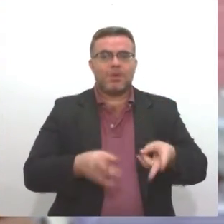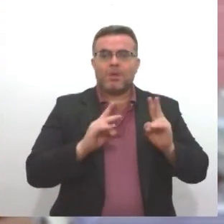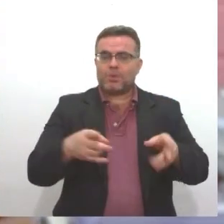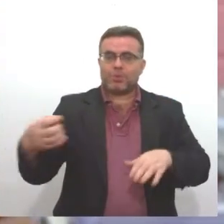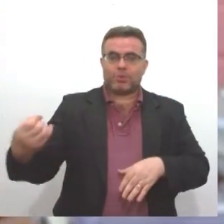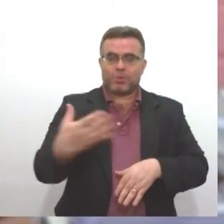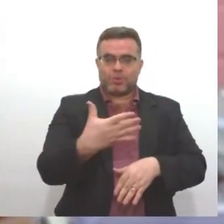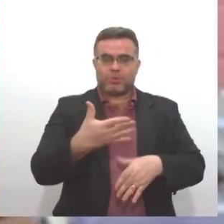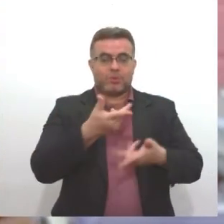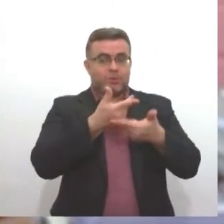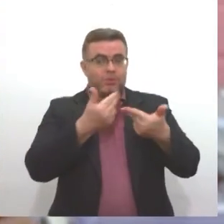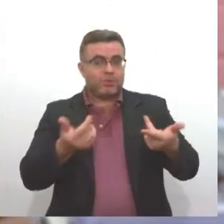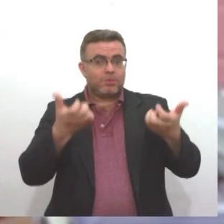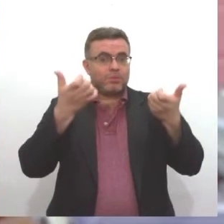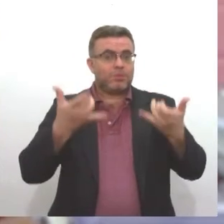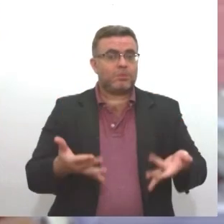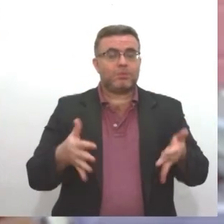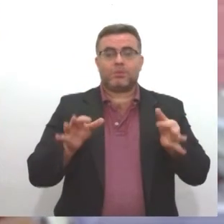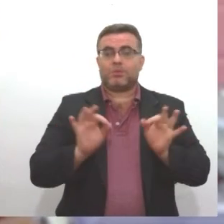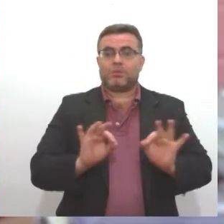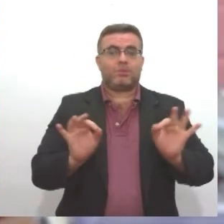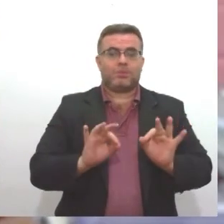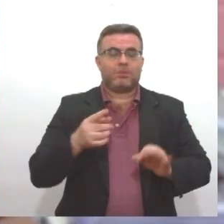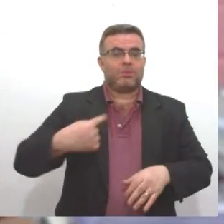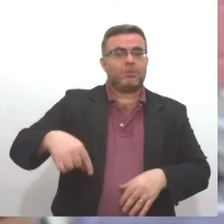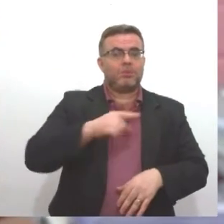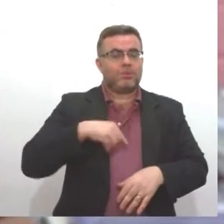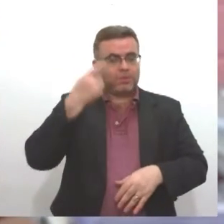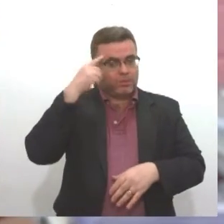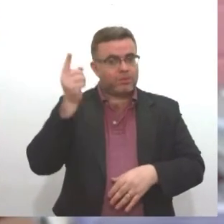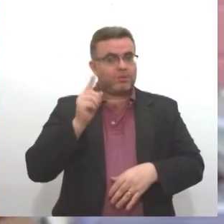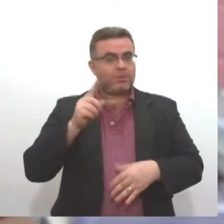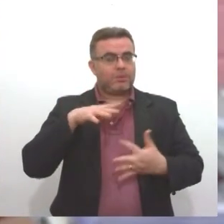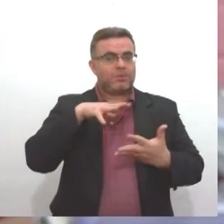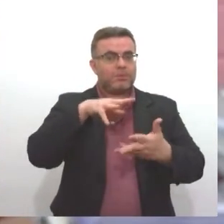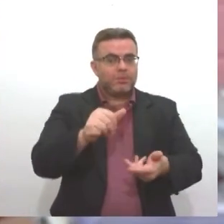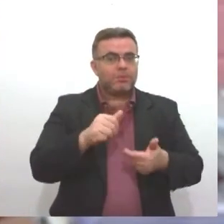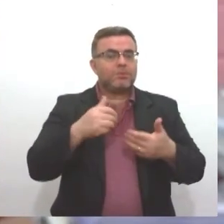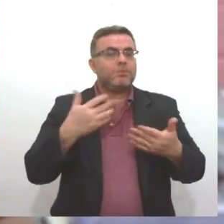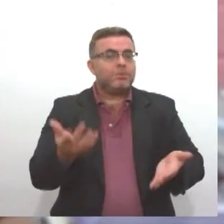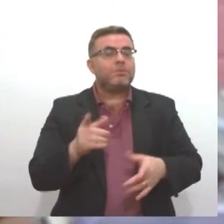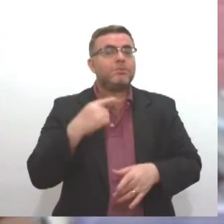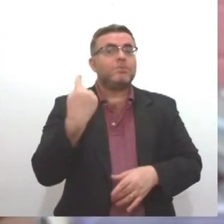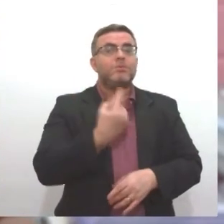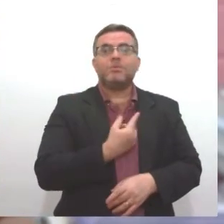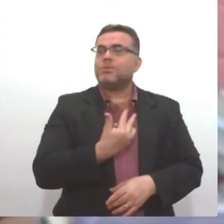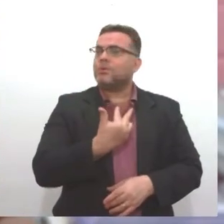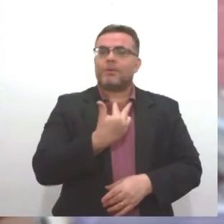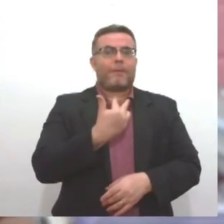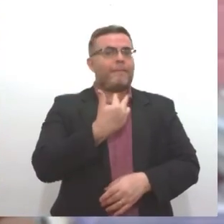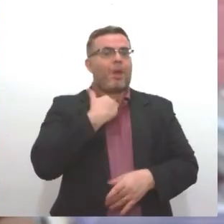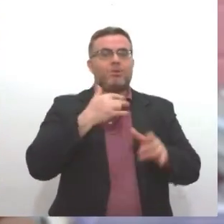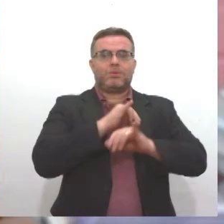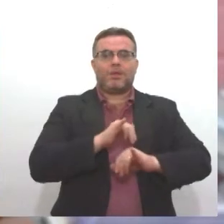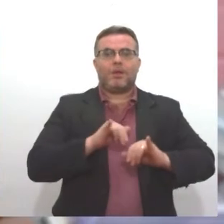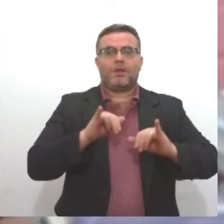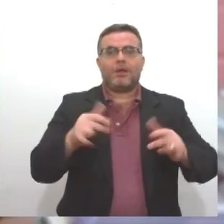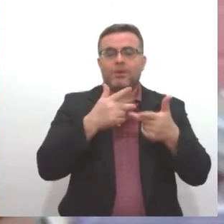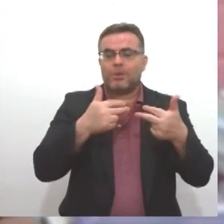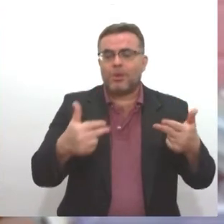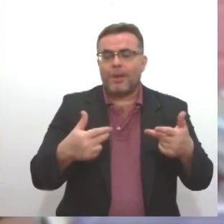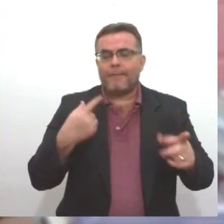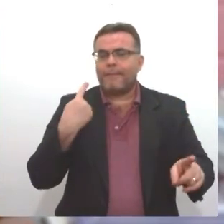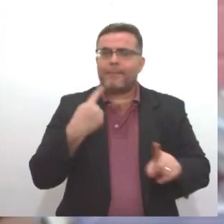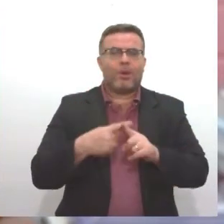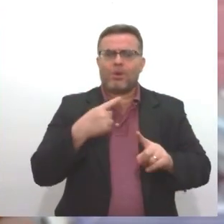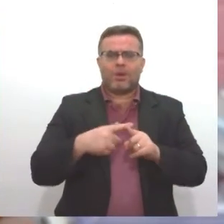ao inesperado, ao que a gente não sabe sobre o mundo. Então, a gente não pode fazer uma declaração desse tipo, porque essa